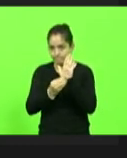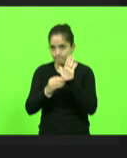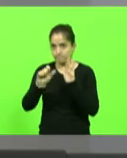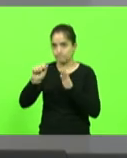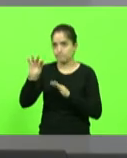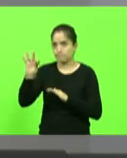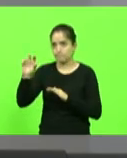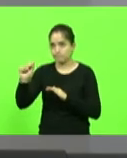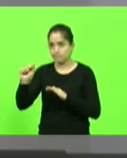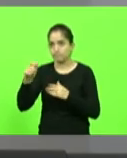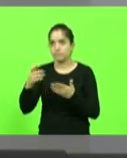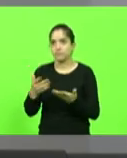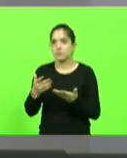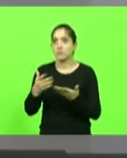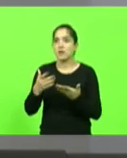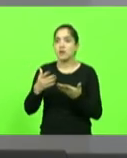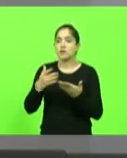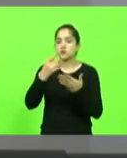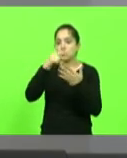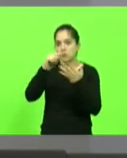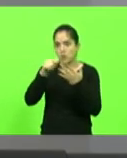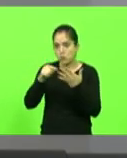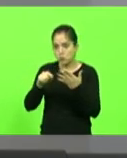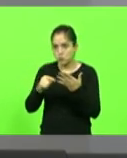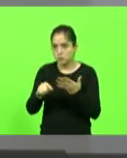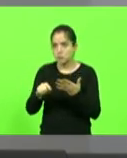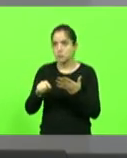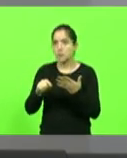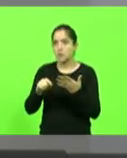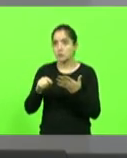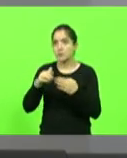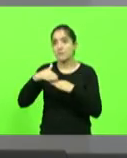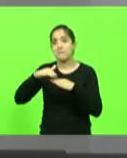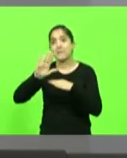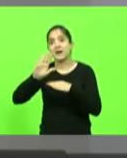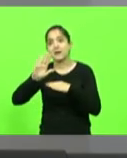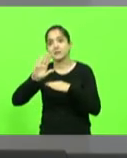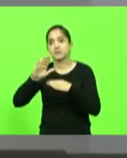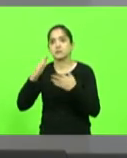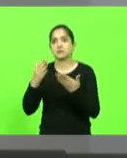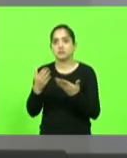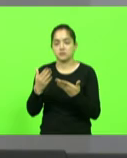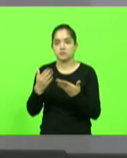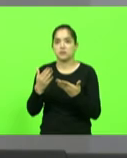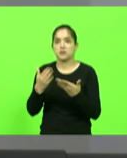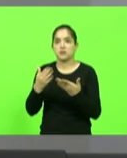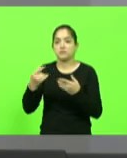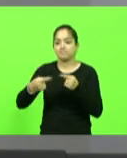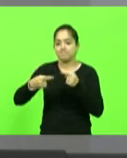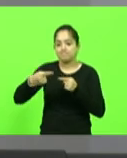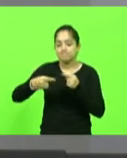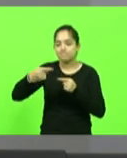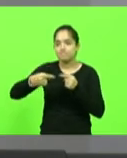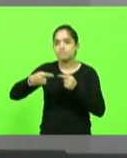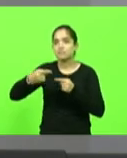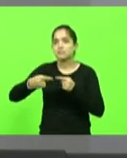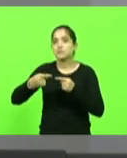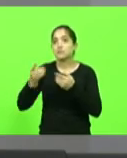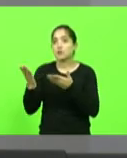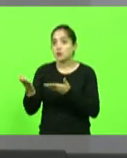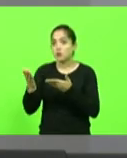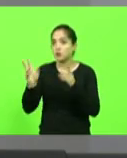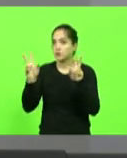A gente só levantou alguns pontos aqui que são, mais, eu diria, macros da política. E a Solange traz o tema